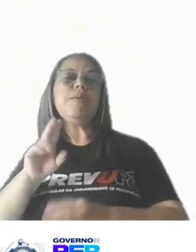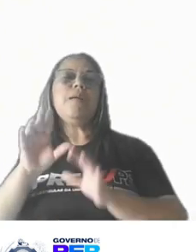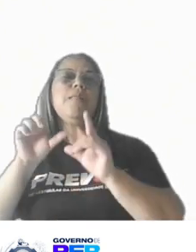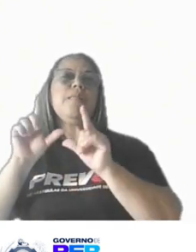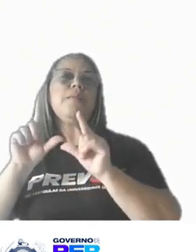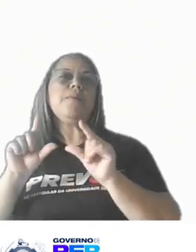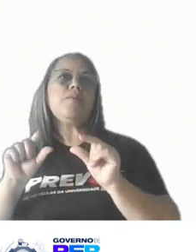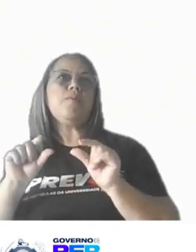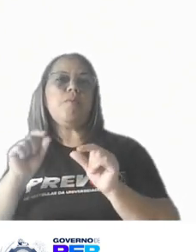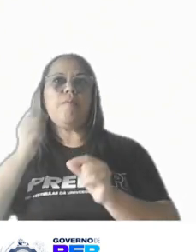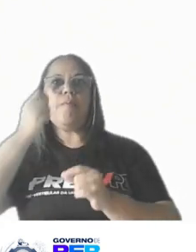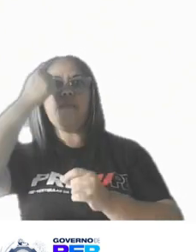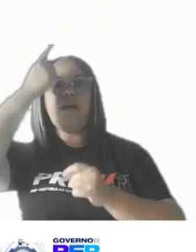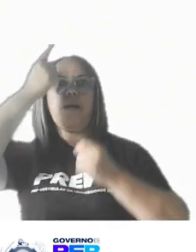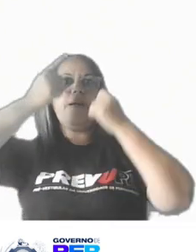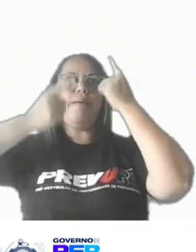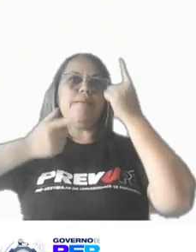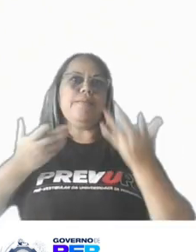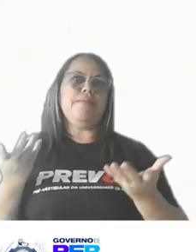grosseira. Por exemplo,